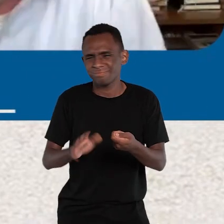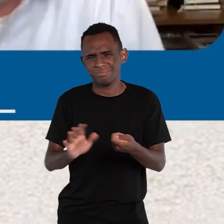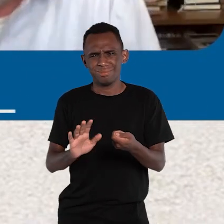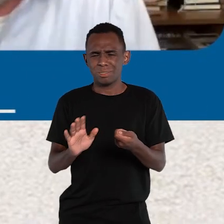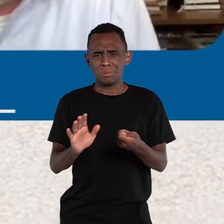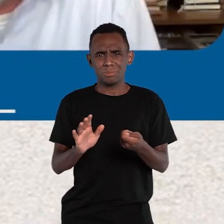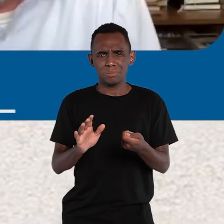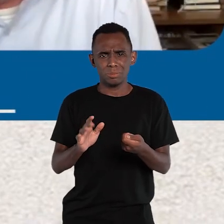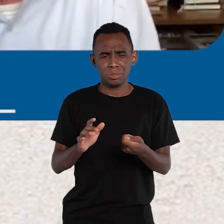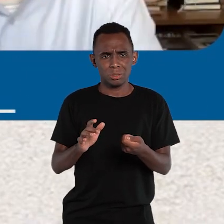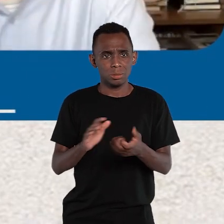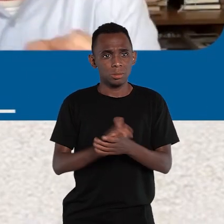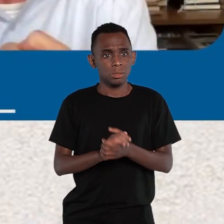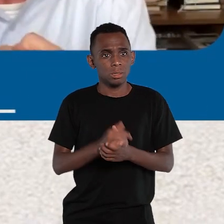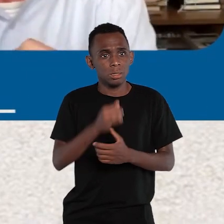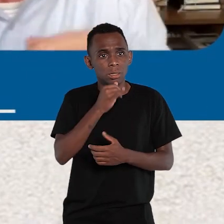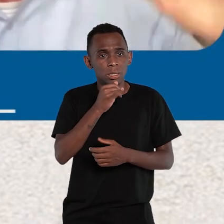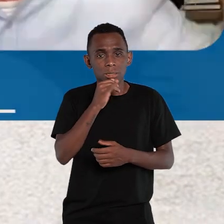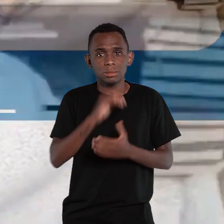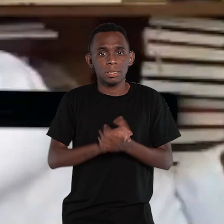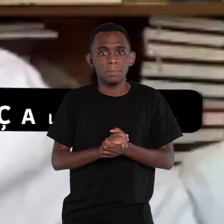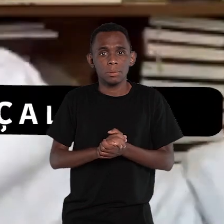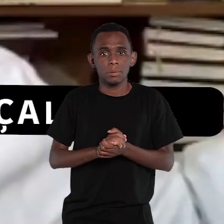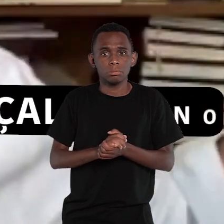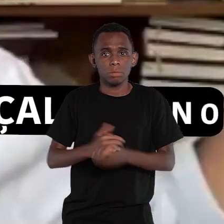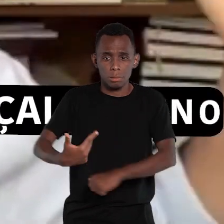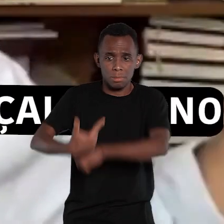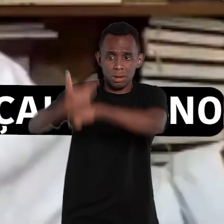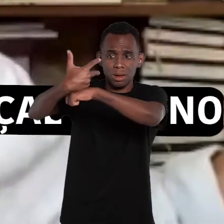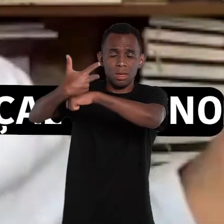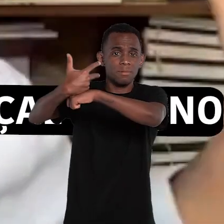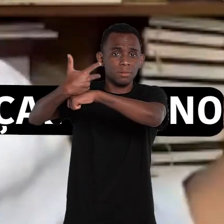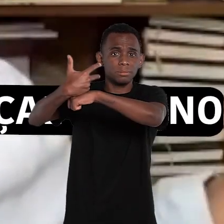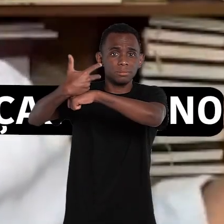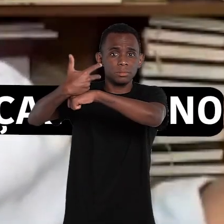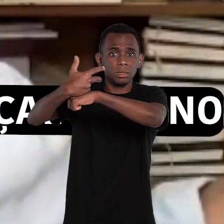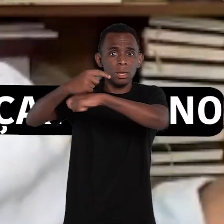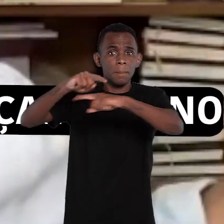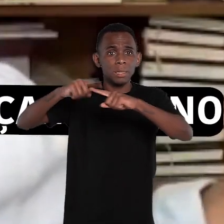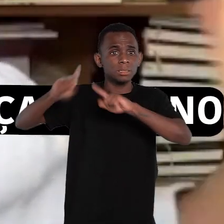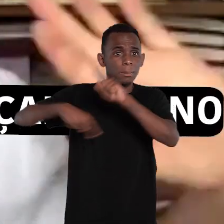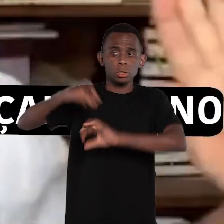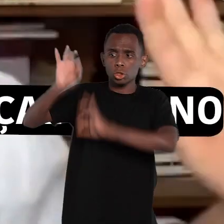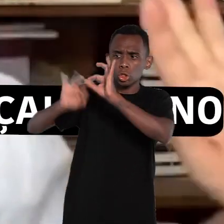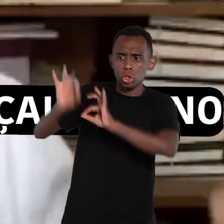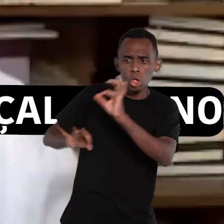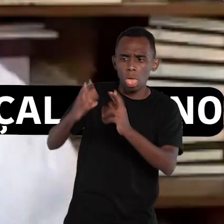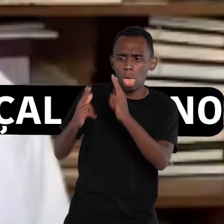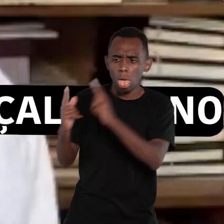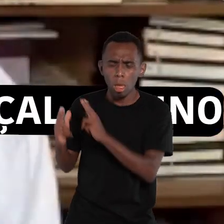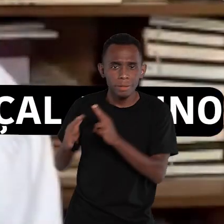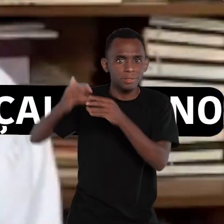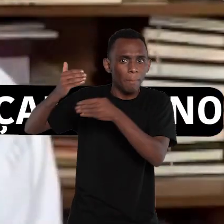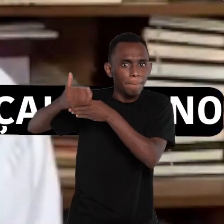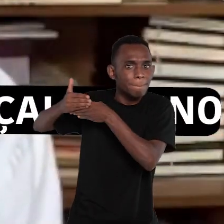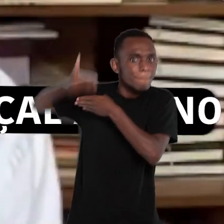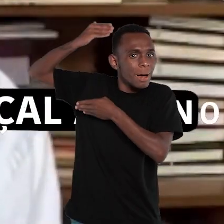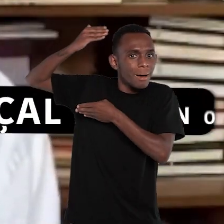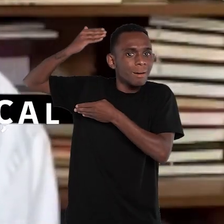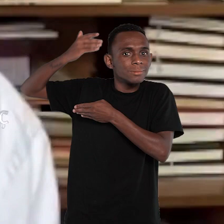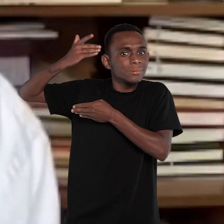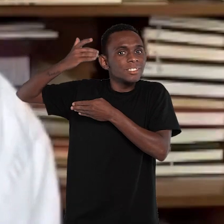se dá um trabalho de filmar. O cara vem aqui, me filma e depois bota essa prateleira atrás de mim com o computador. Não tem problema nenhum. Como o grau